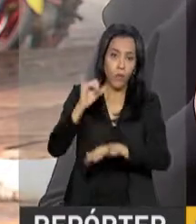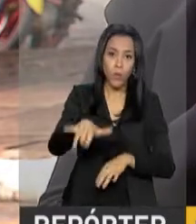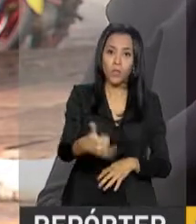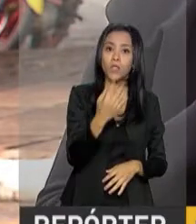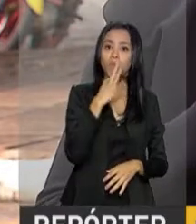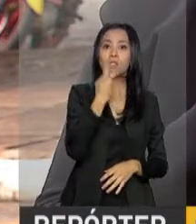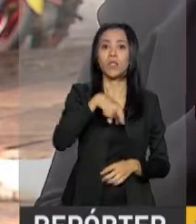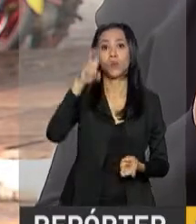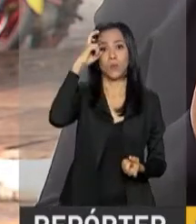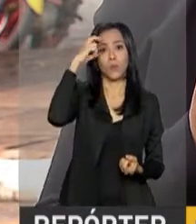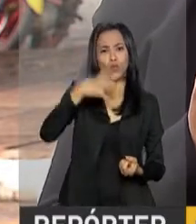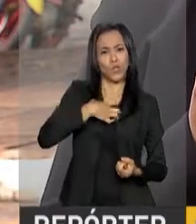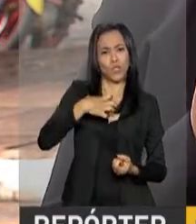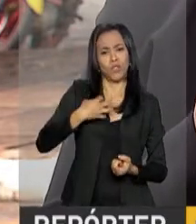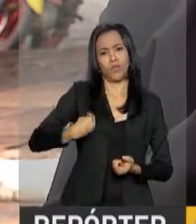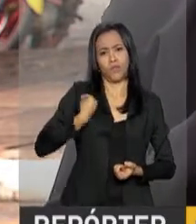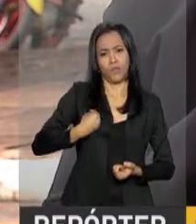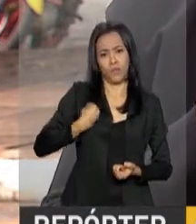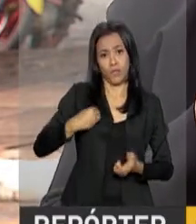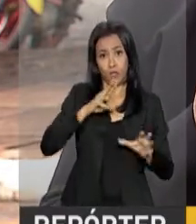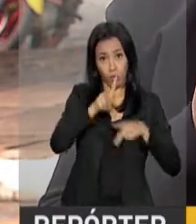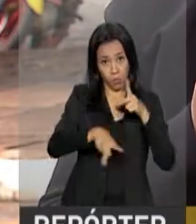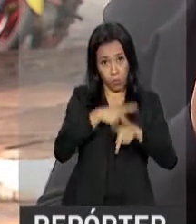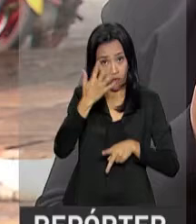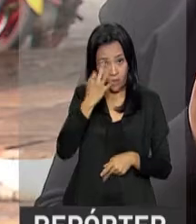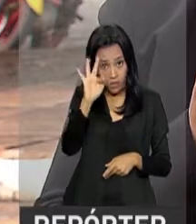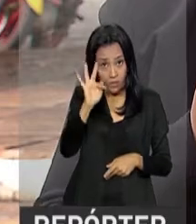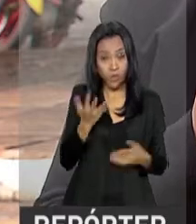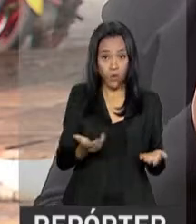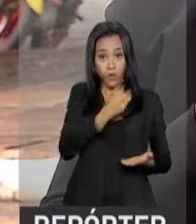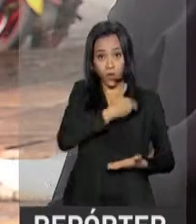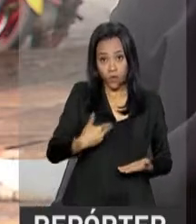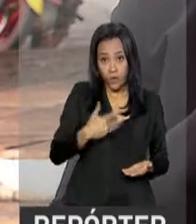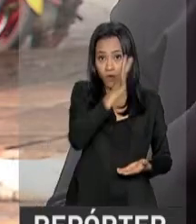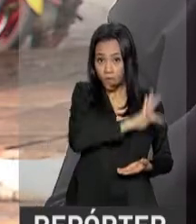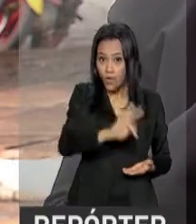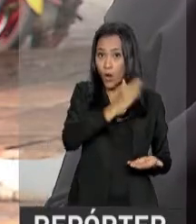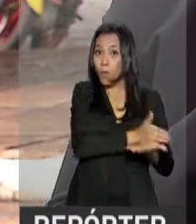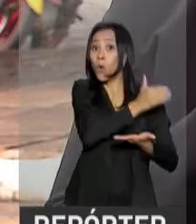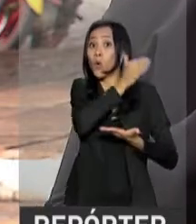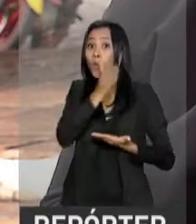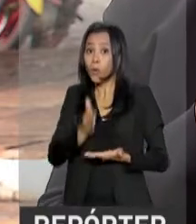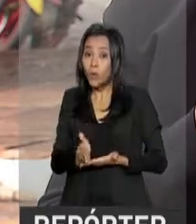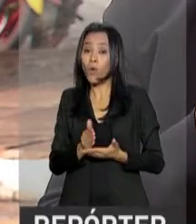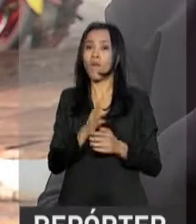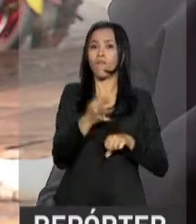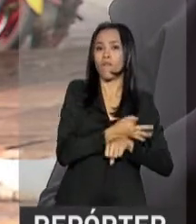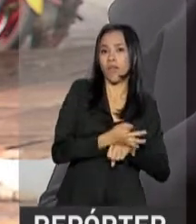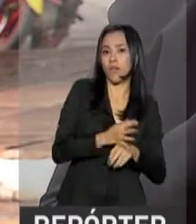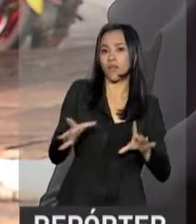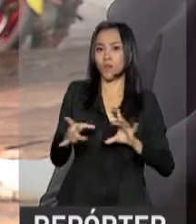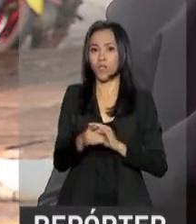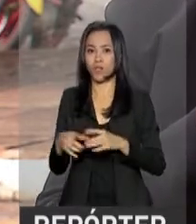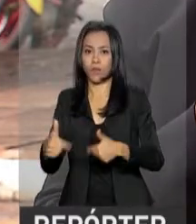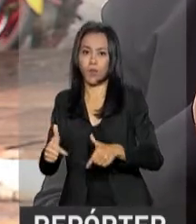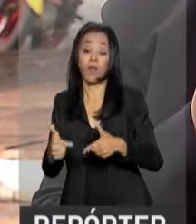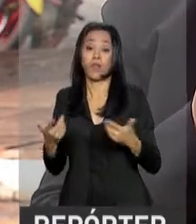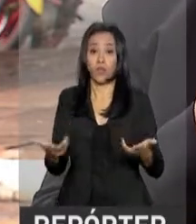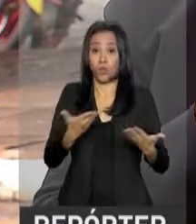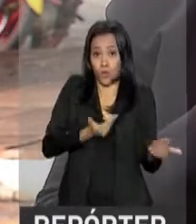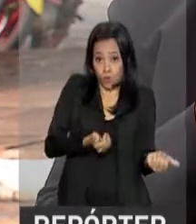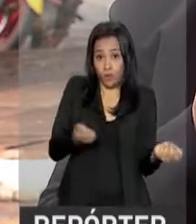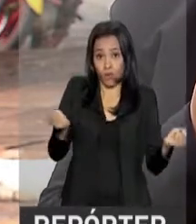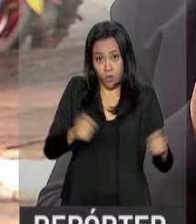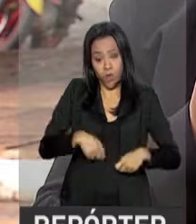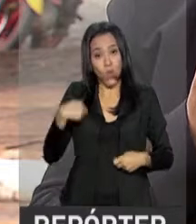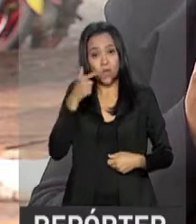eo modo de viver dos franceses o governo federal prorrogou o programa sérias trabalho com ele o jovem pode conseguir um